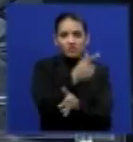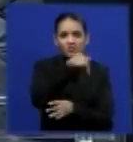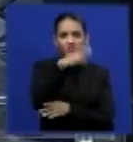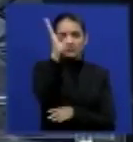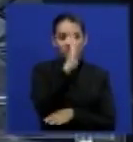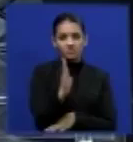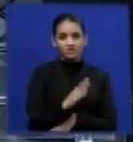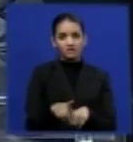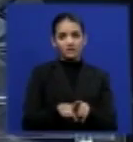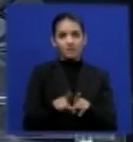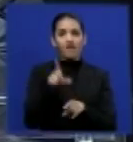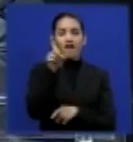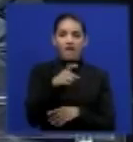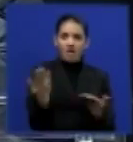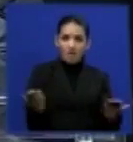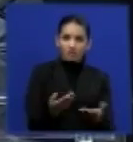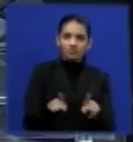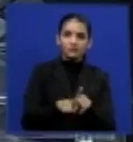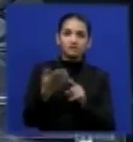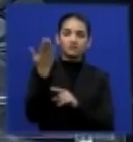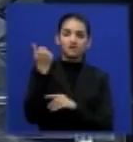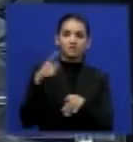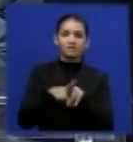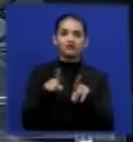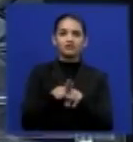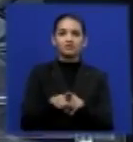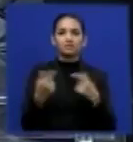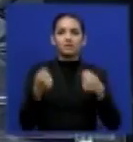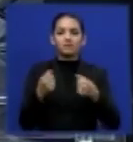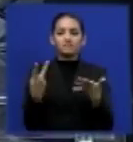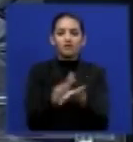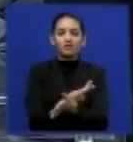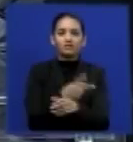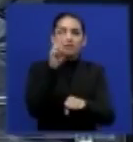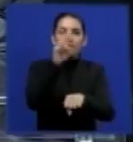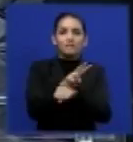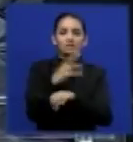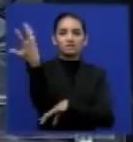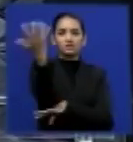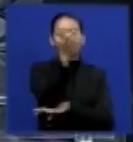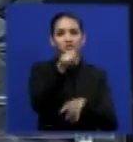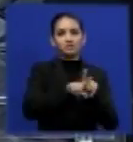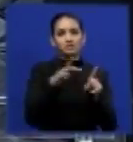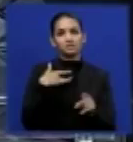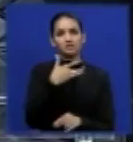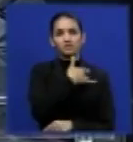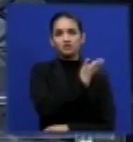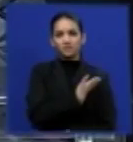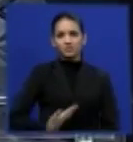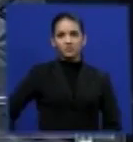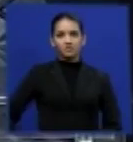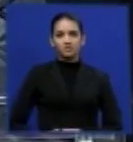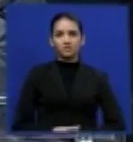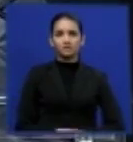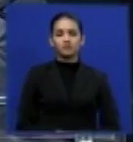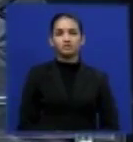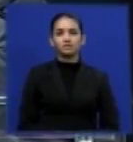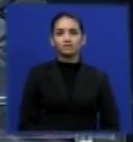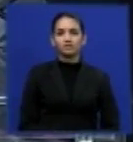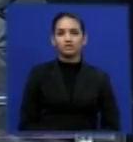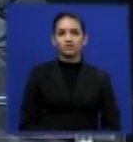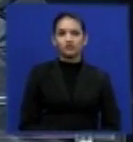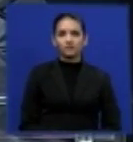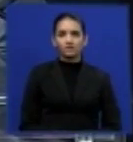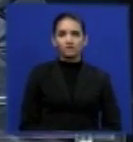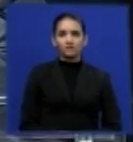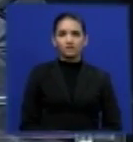era e é medida necessária a proteção do meio ambiente e de saúde pública Eu repito